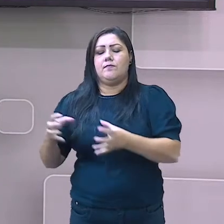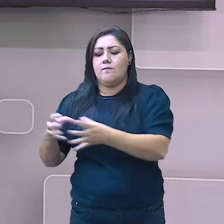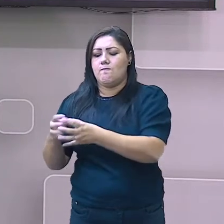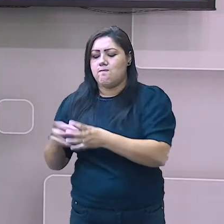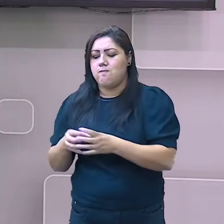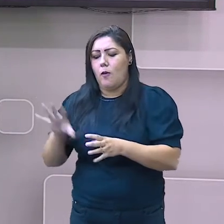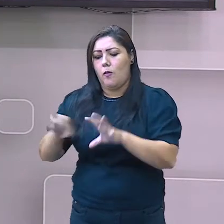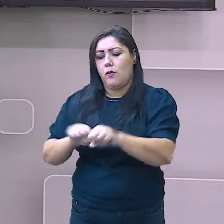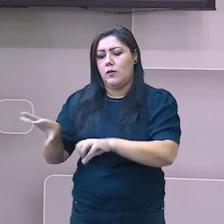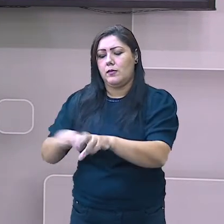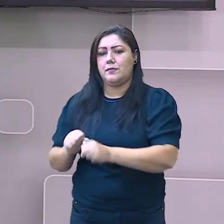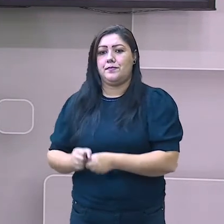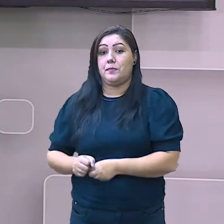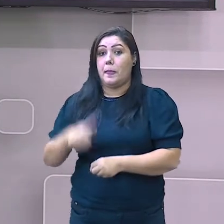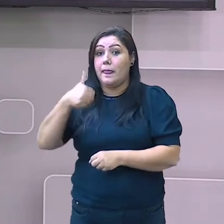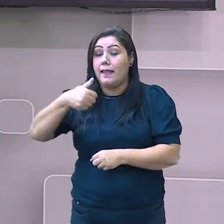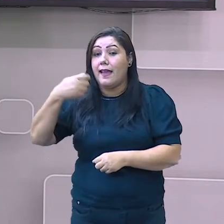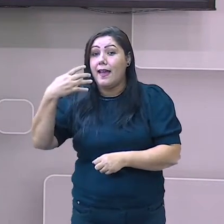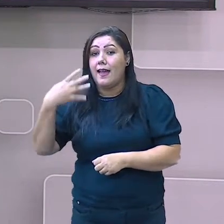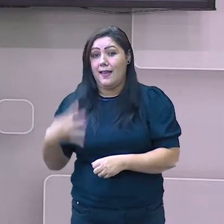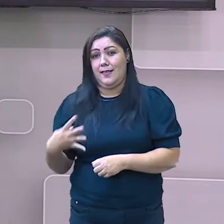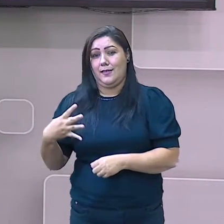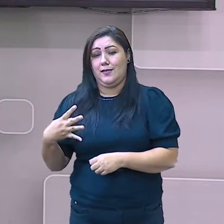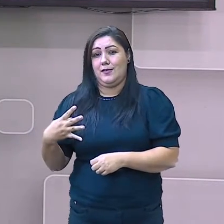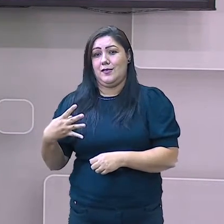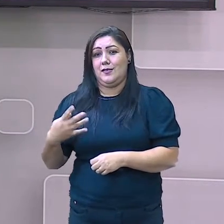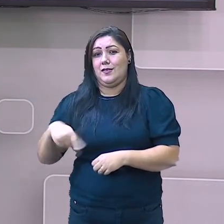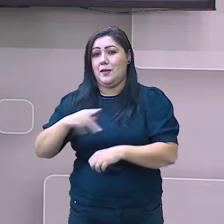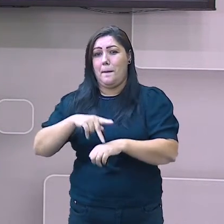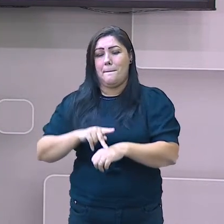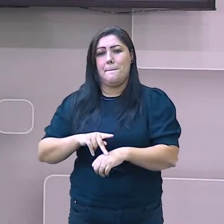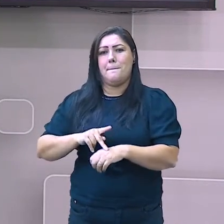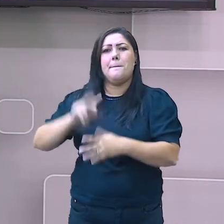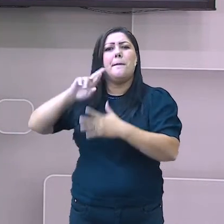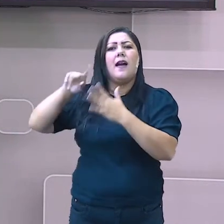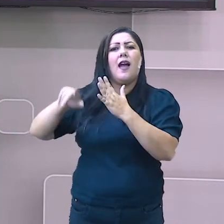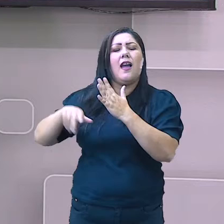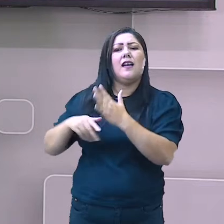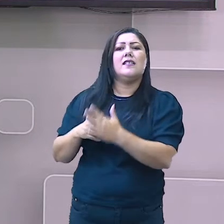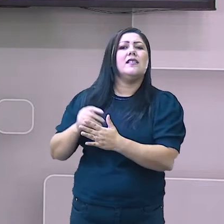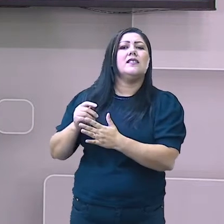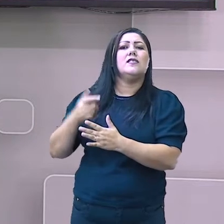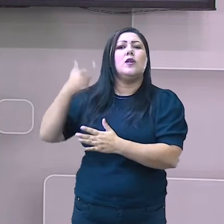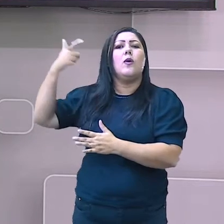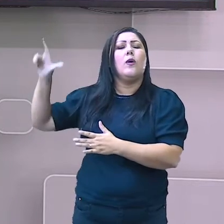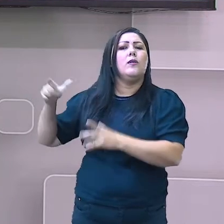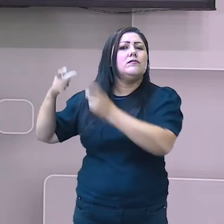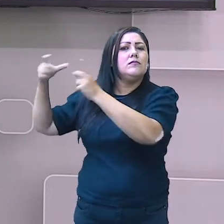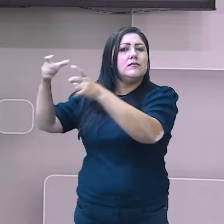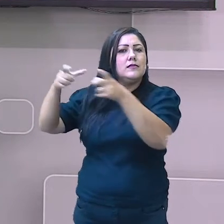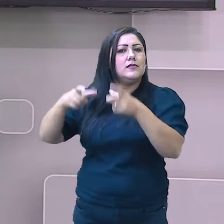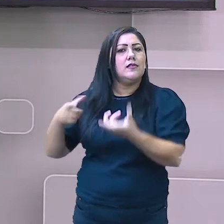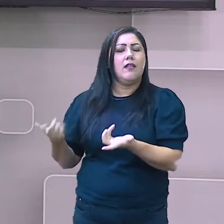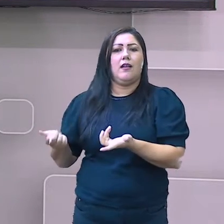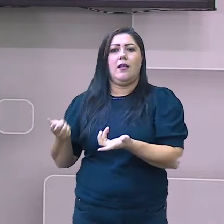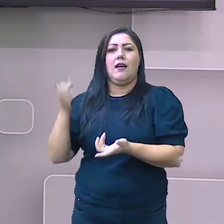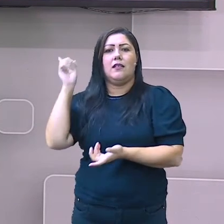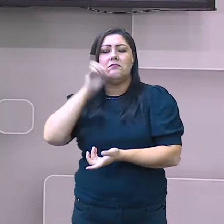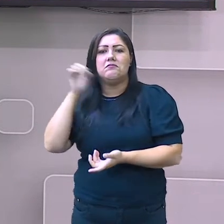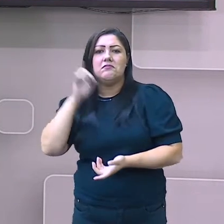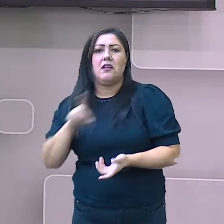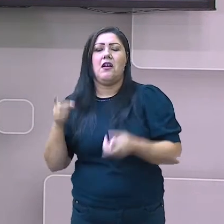potências estrangeiras, principalmente Estados Unidos, Grã-Bretanha, França e Japão. Do